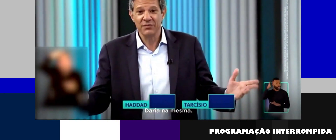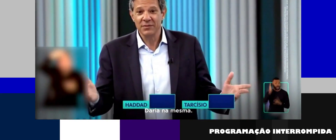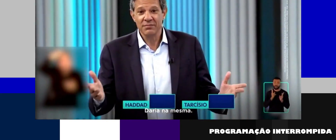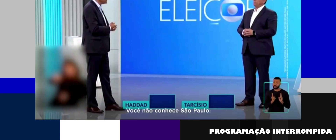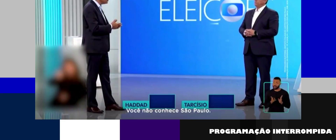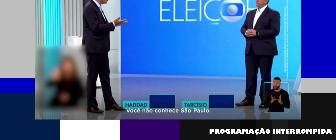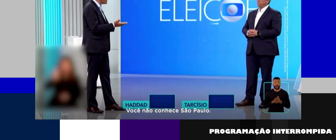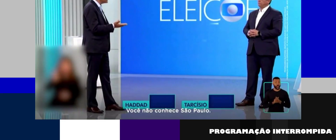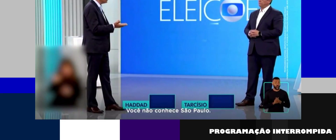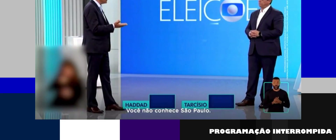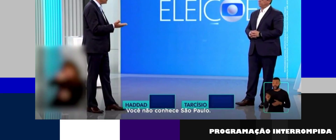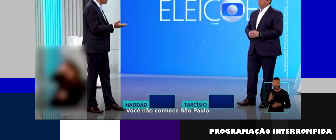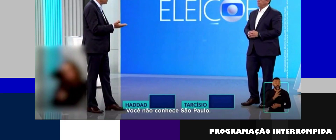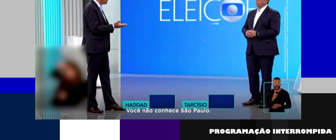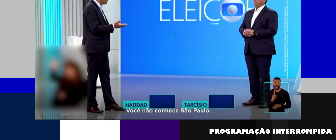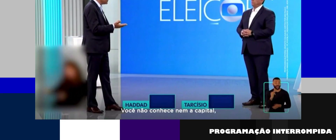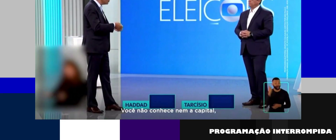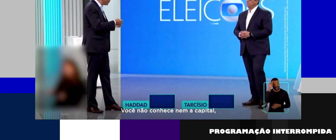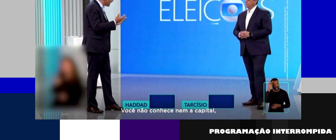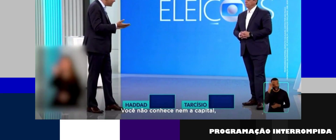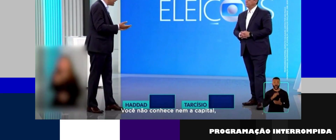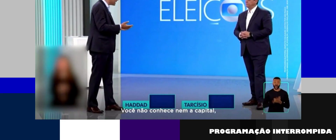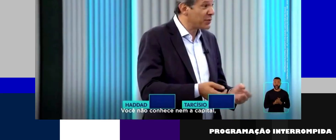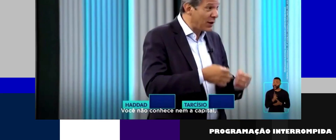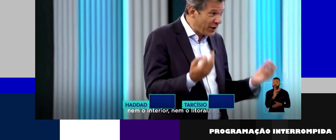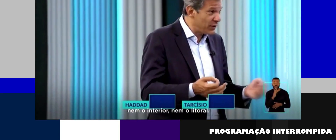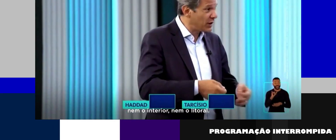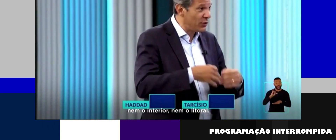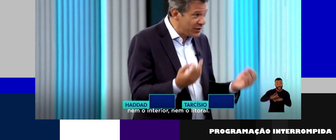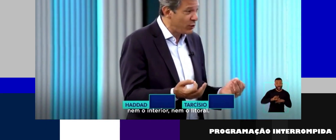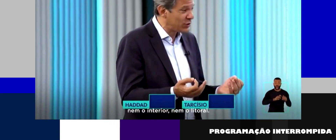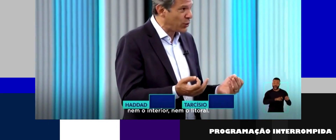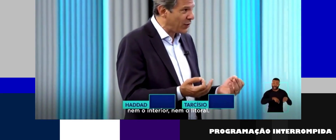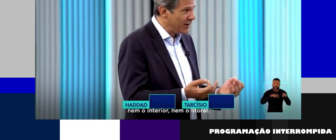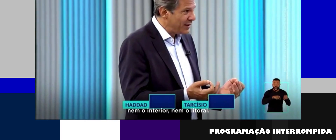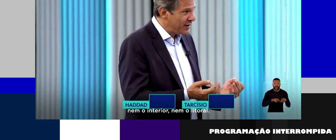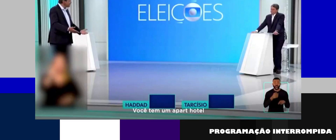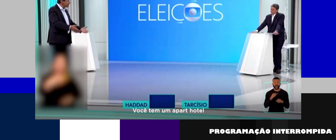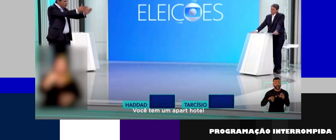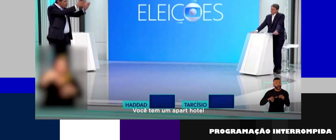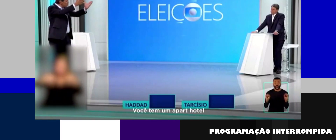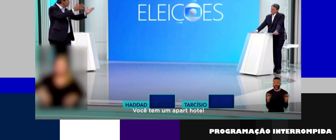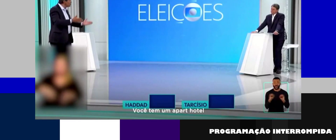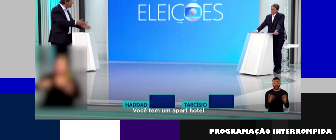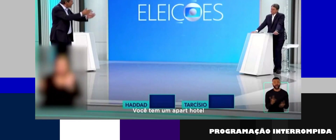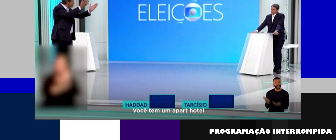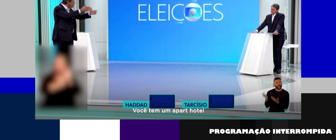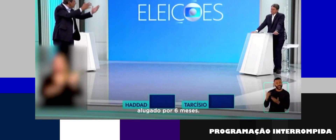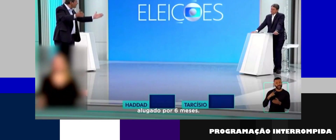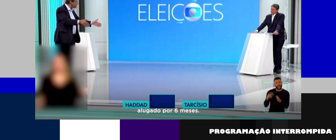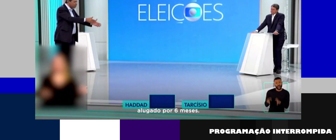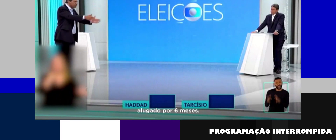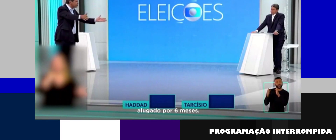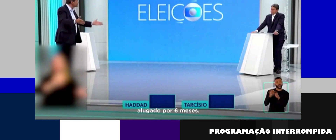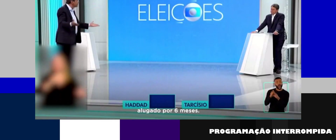na mesma. Você não conhece São Paulo. Você não conhece nem a capital, nem o interior, nem o litoral. Você tem uma parte